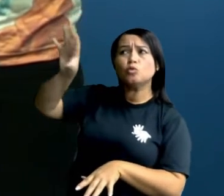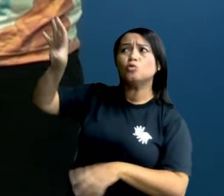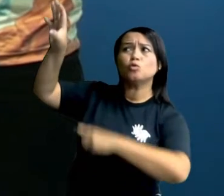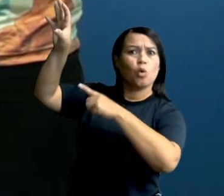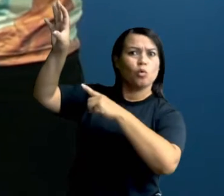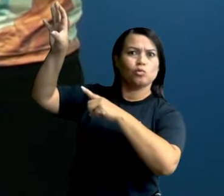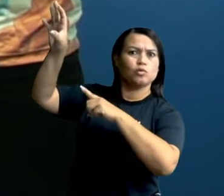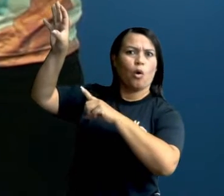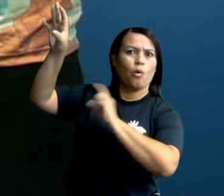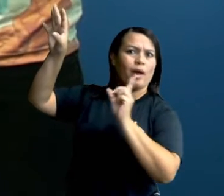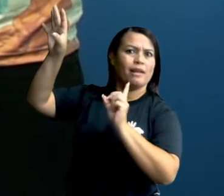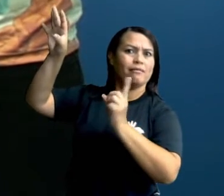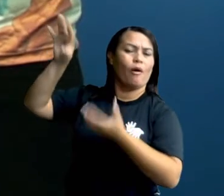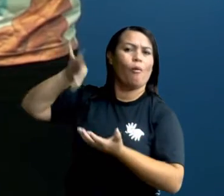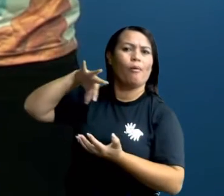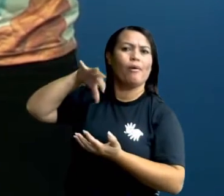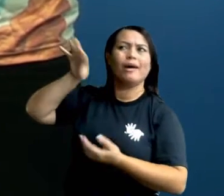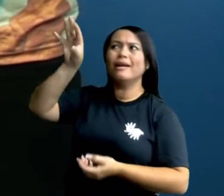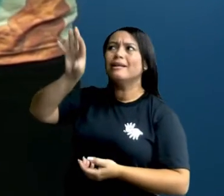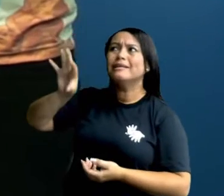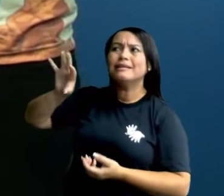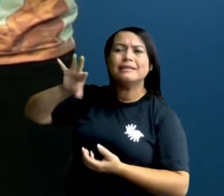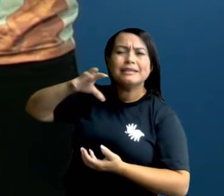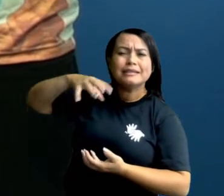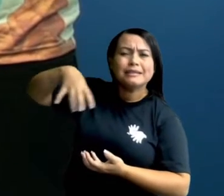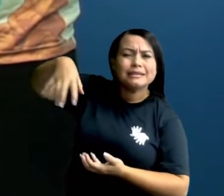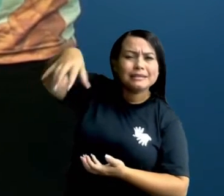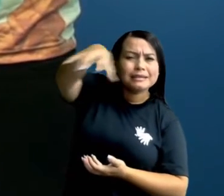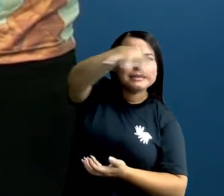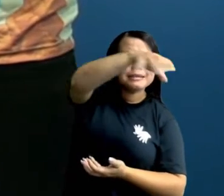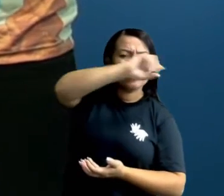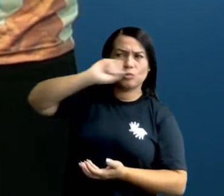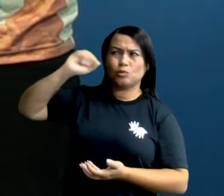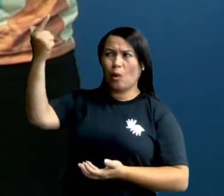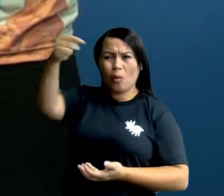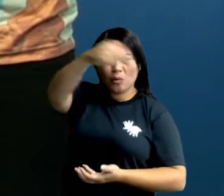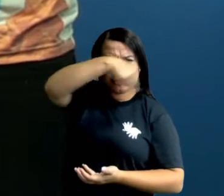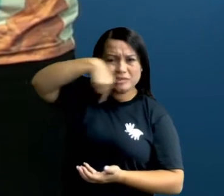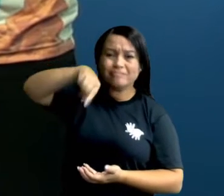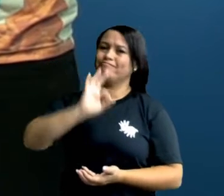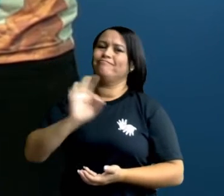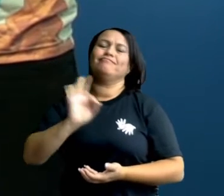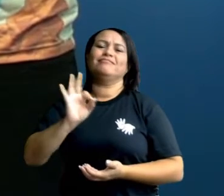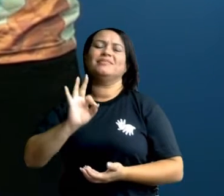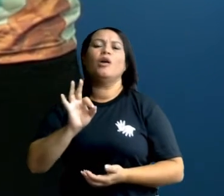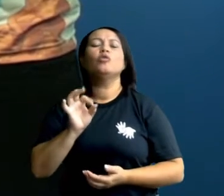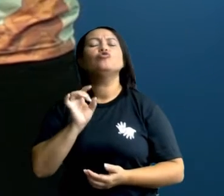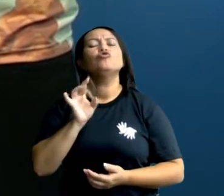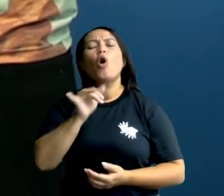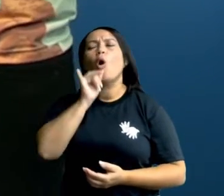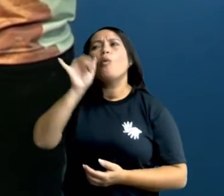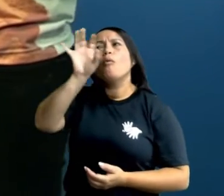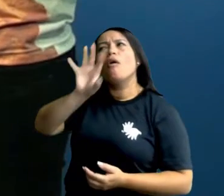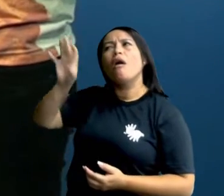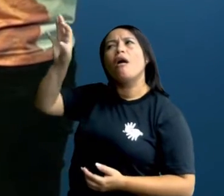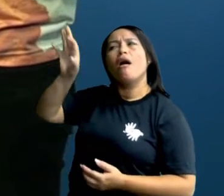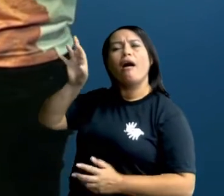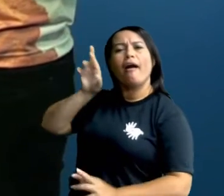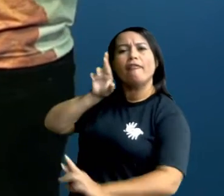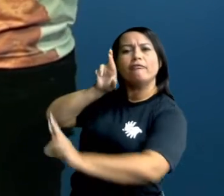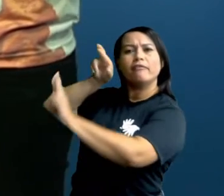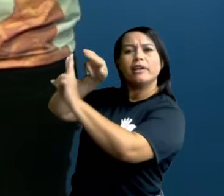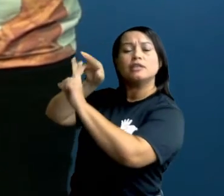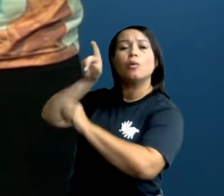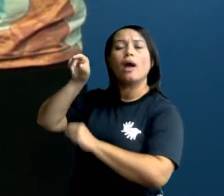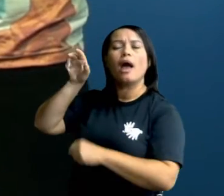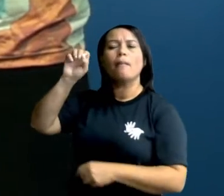não gira em torno da Terra, mas como a gente está na Terra, a gente tem um referencial e, assim, imagina, né, e dá para parecer que